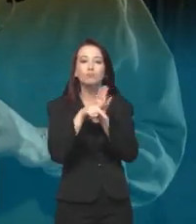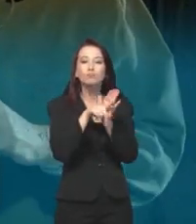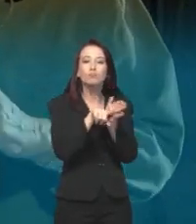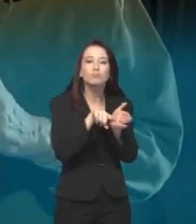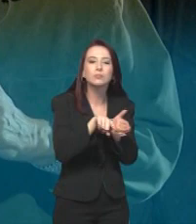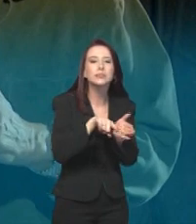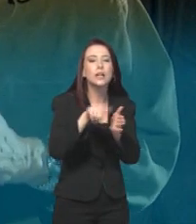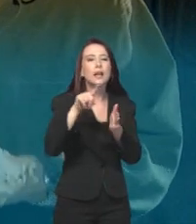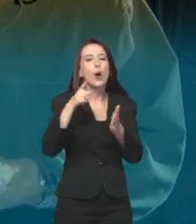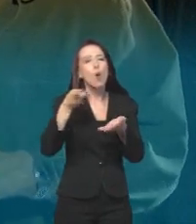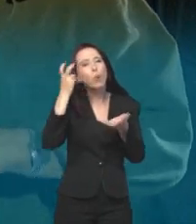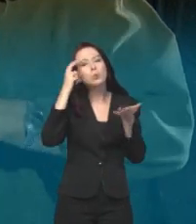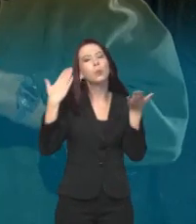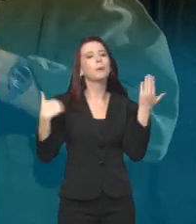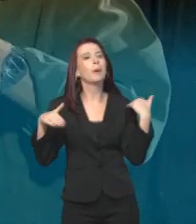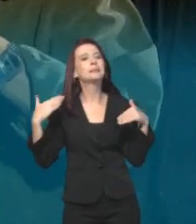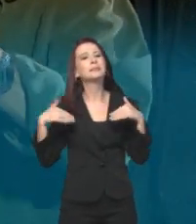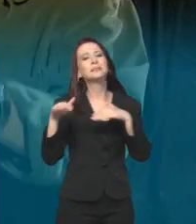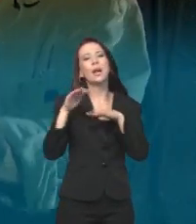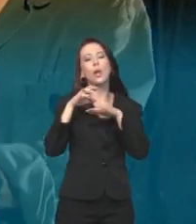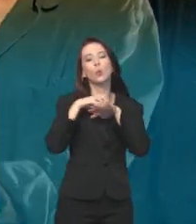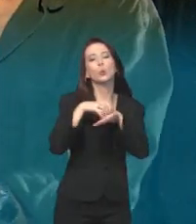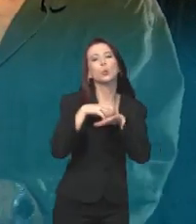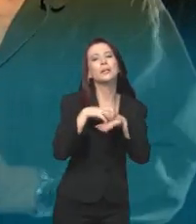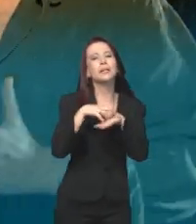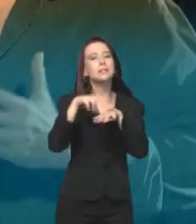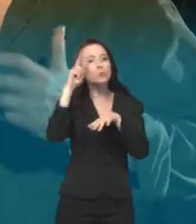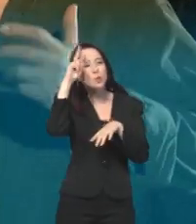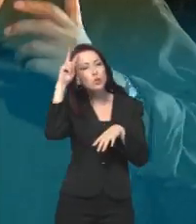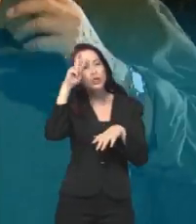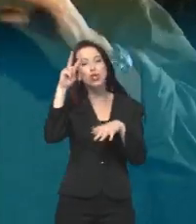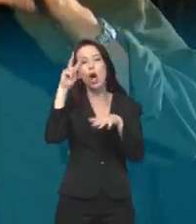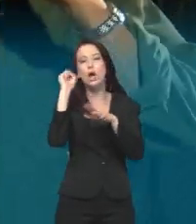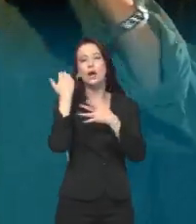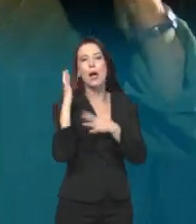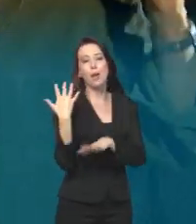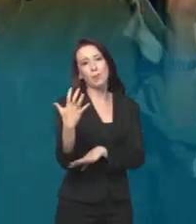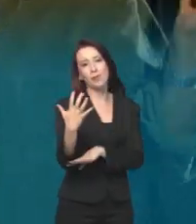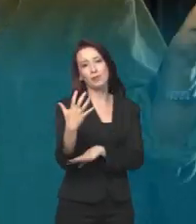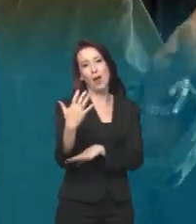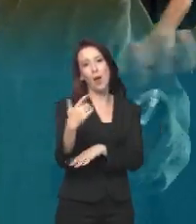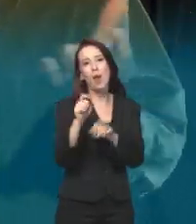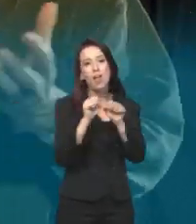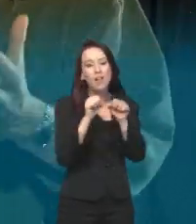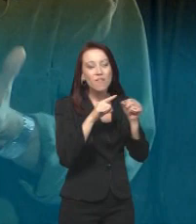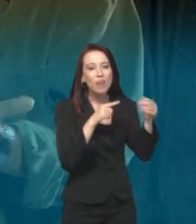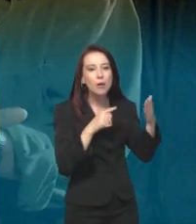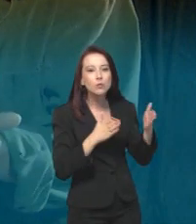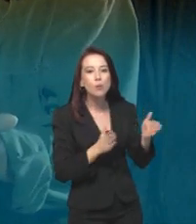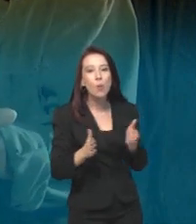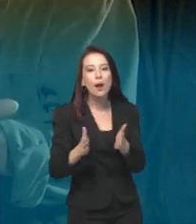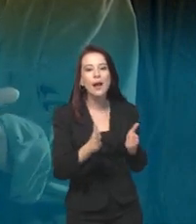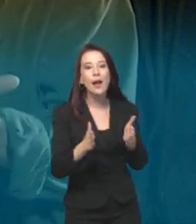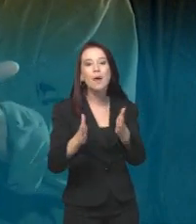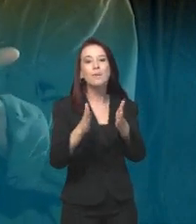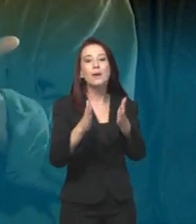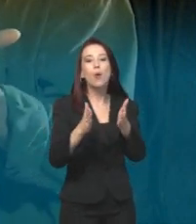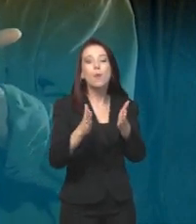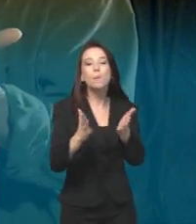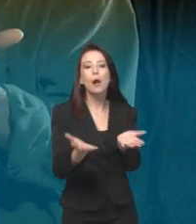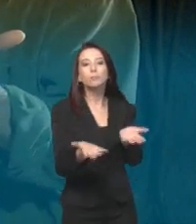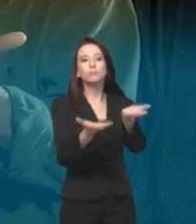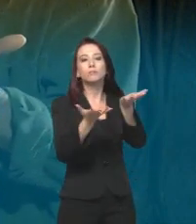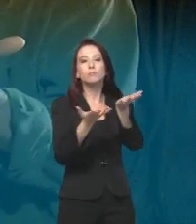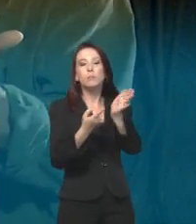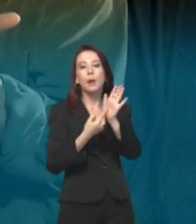que seria um roteiro científico, cultural, histórico, ambiental, de colocar as